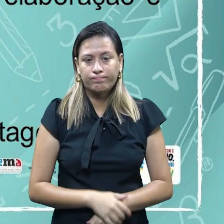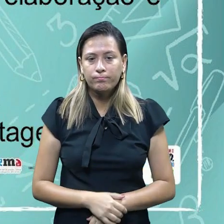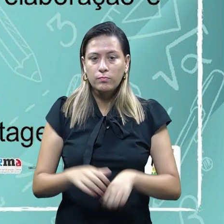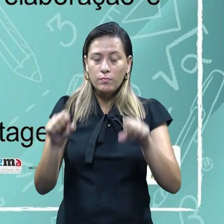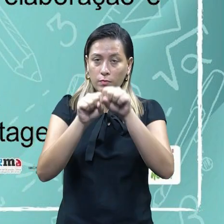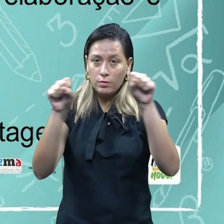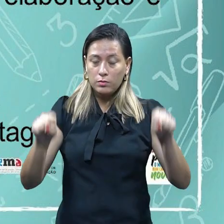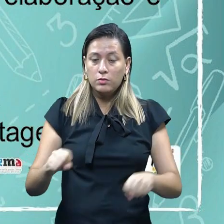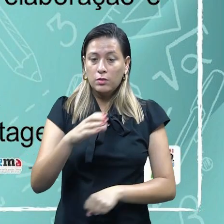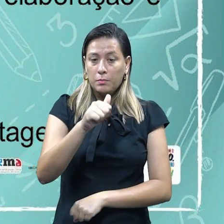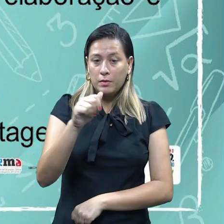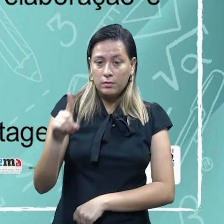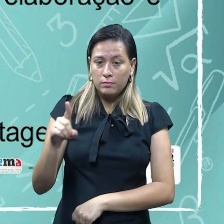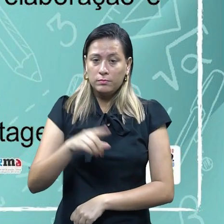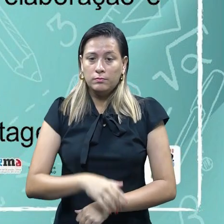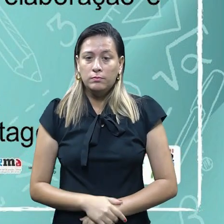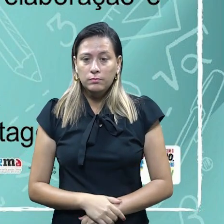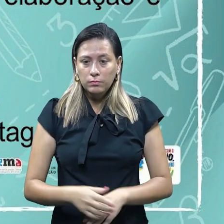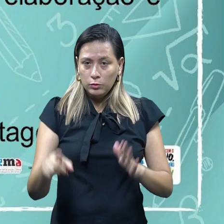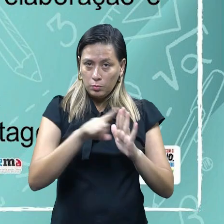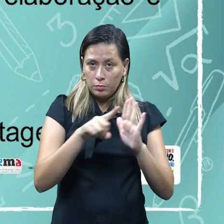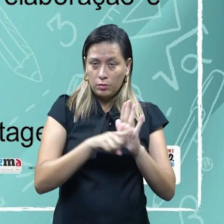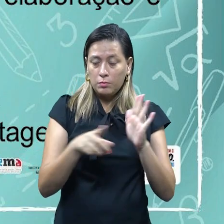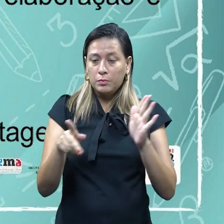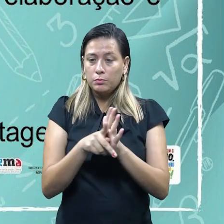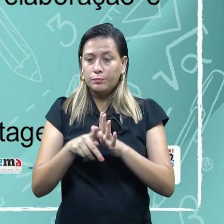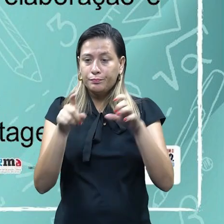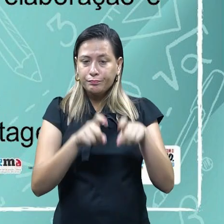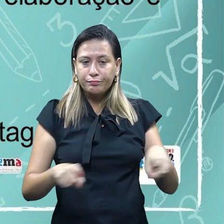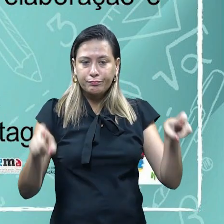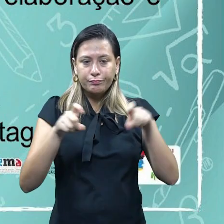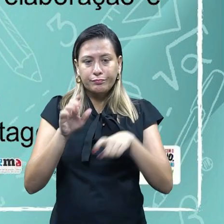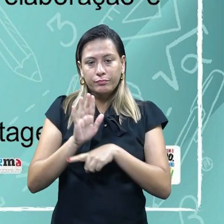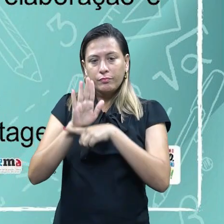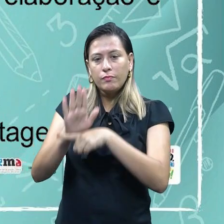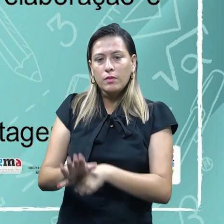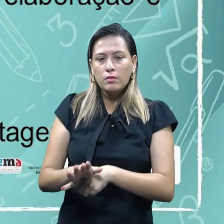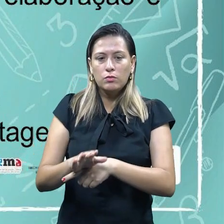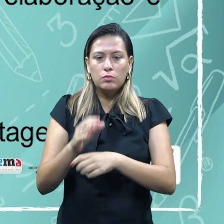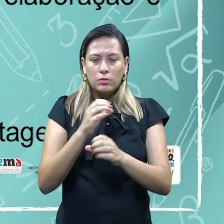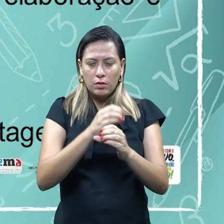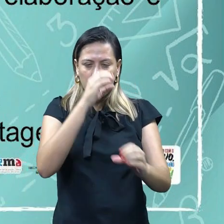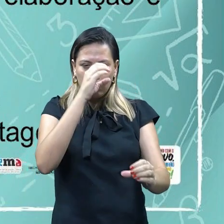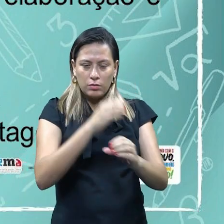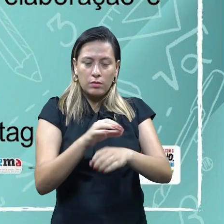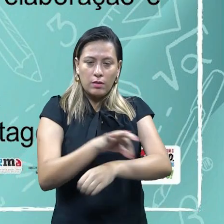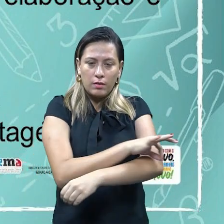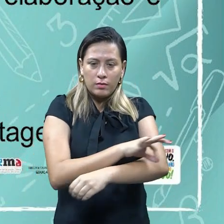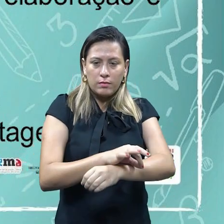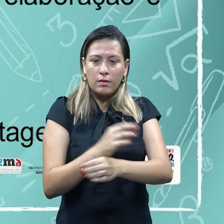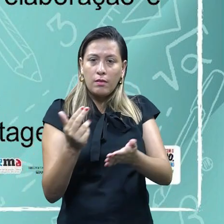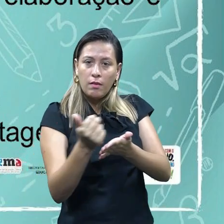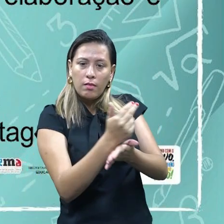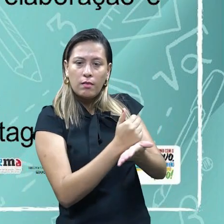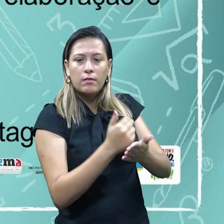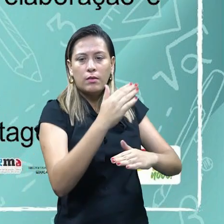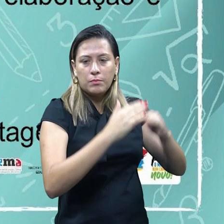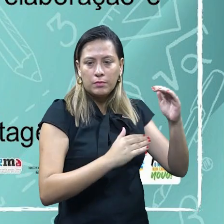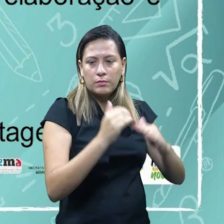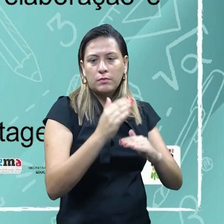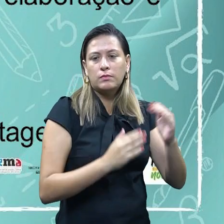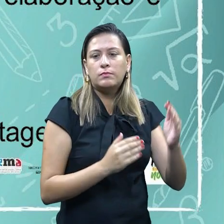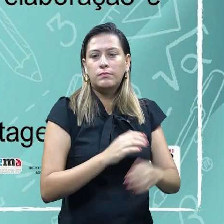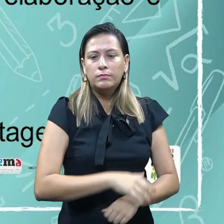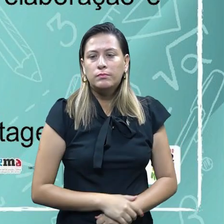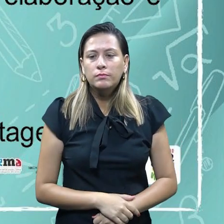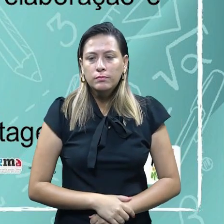são programas computacionais que auxiliam engenheiros, arquitetos e designers na concepção,